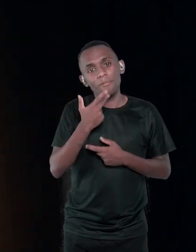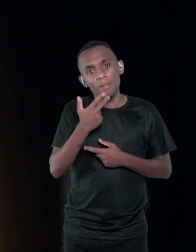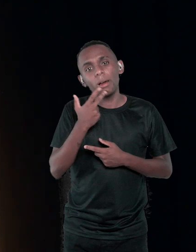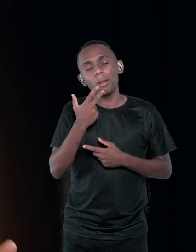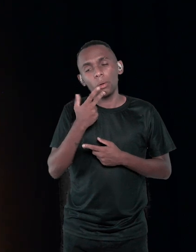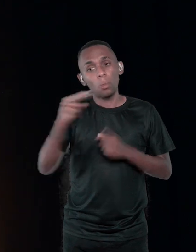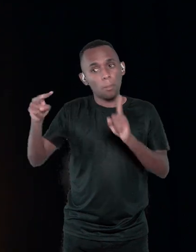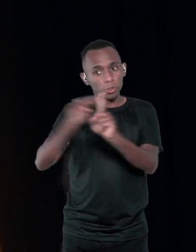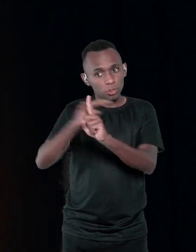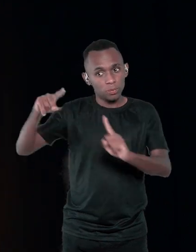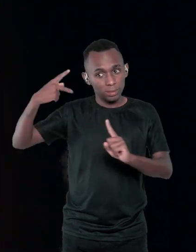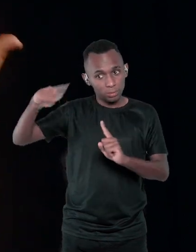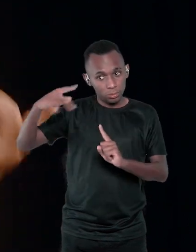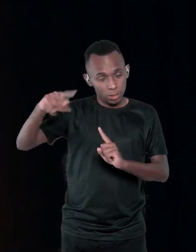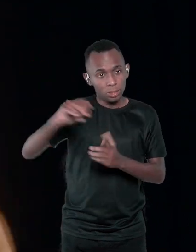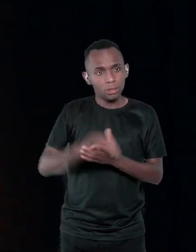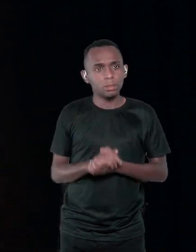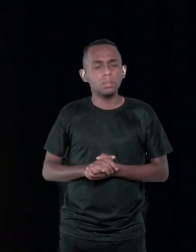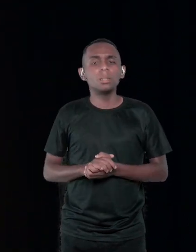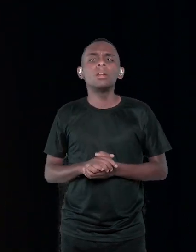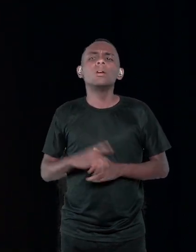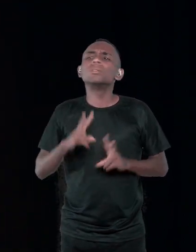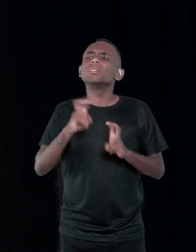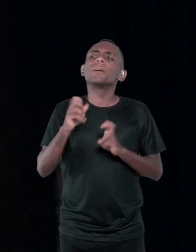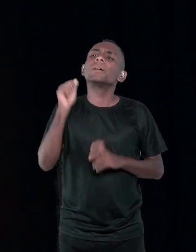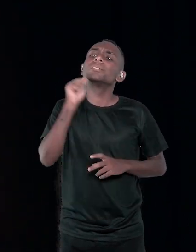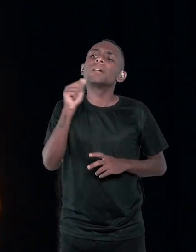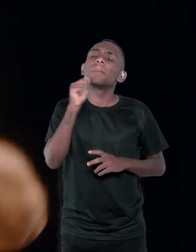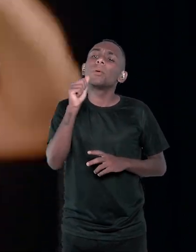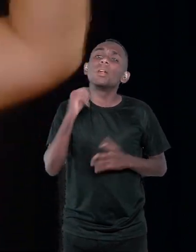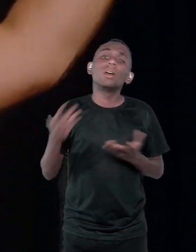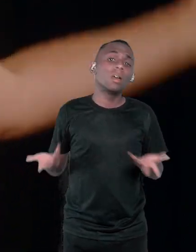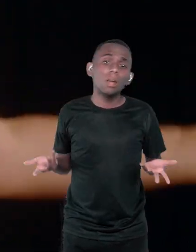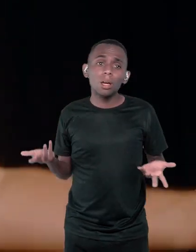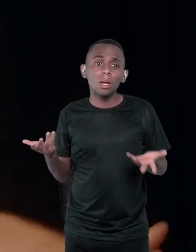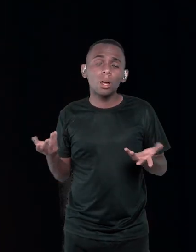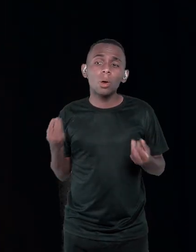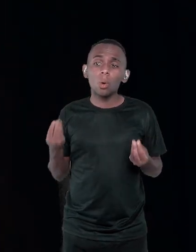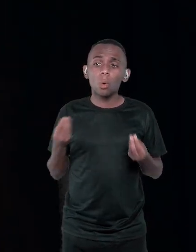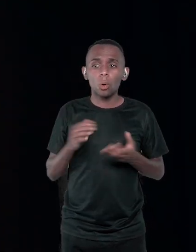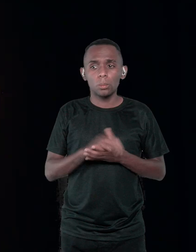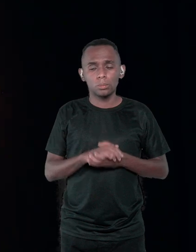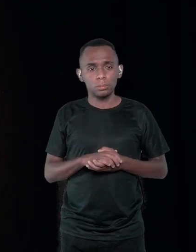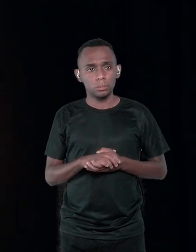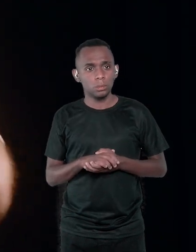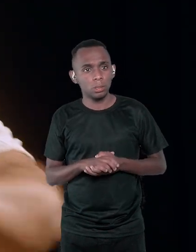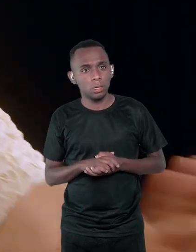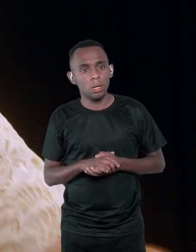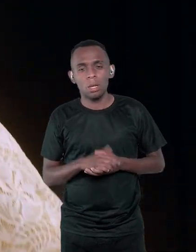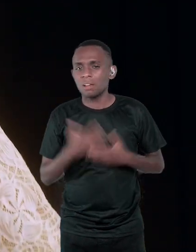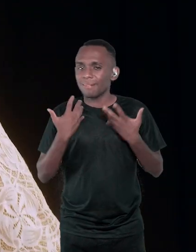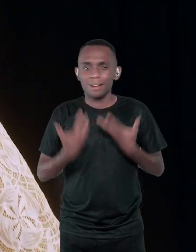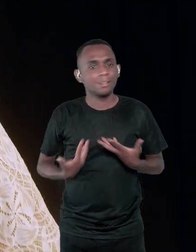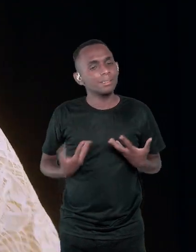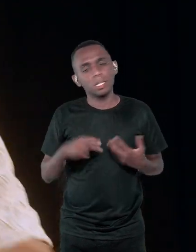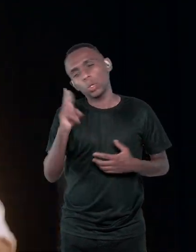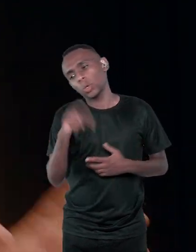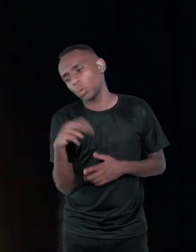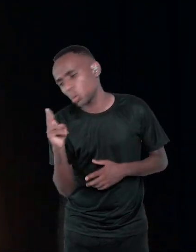mundo segundo Elza, teve um momento que eu falei, e as mulheres? Pô, difícil ser uma mulher até hoje, mas você conquistou tanta coisa. Ela falou assim, é